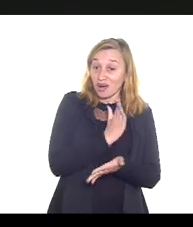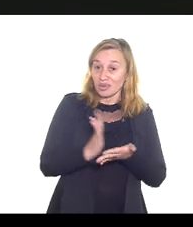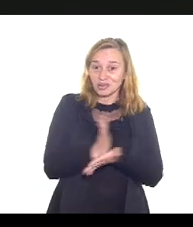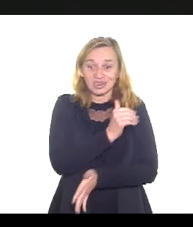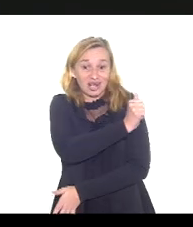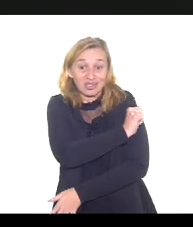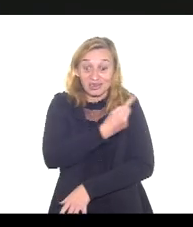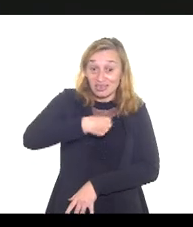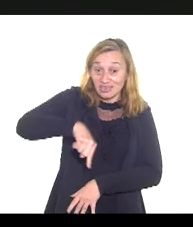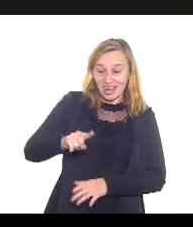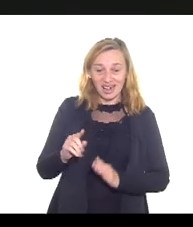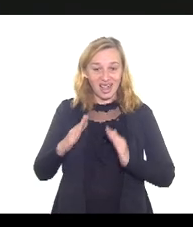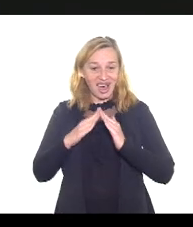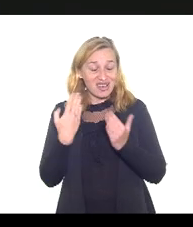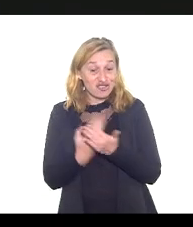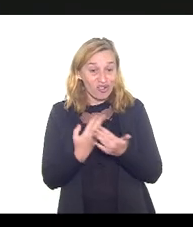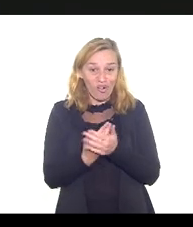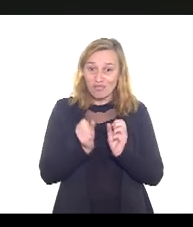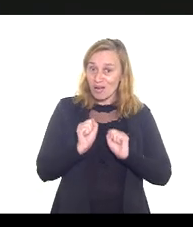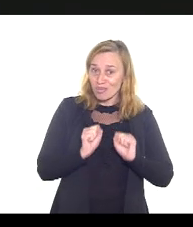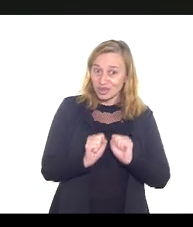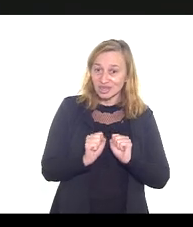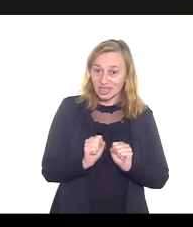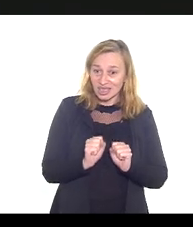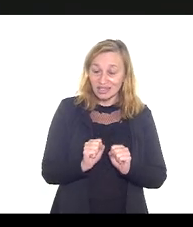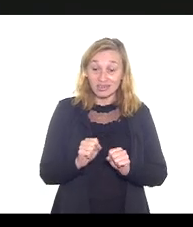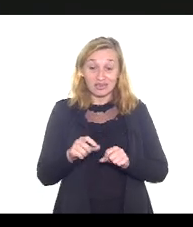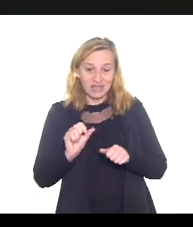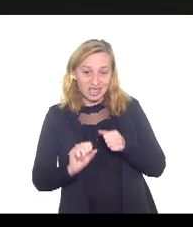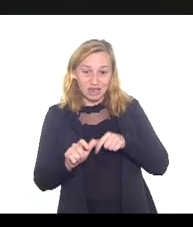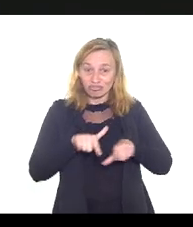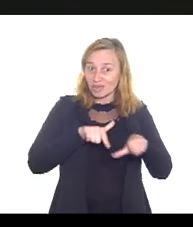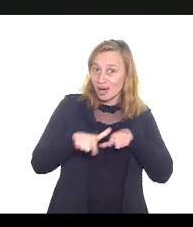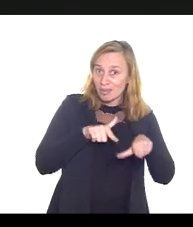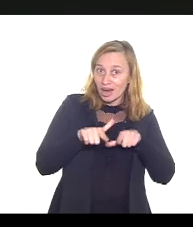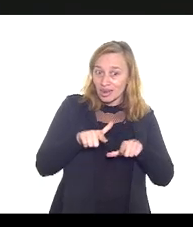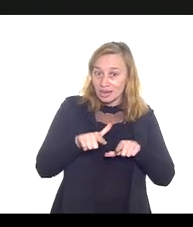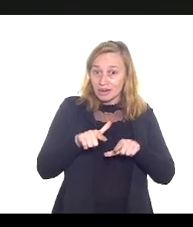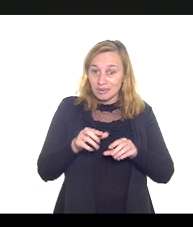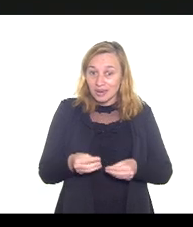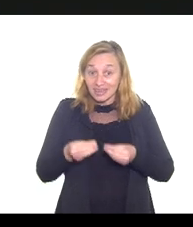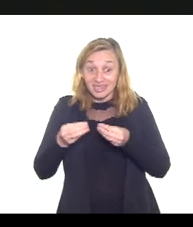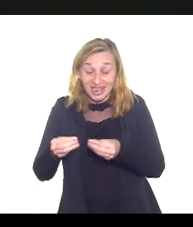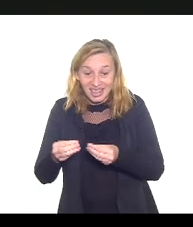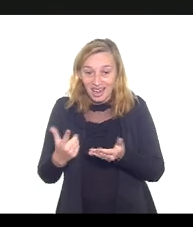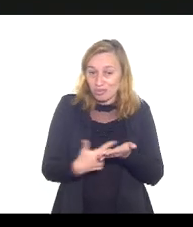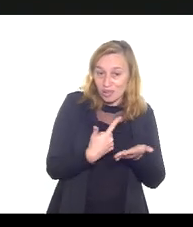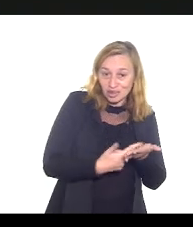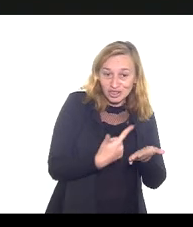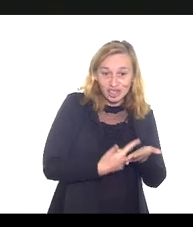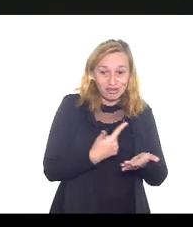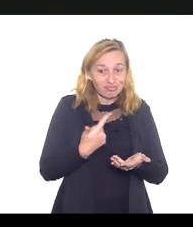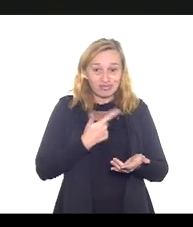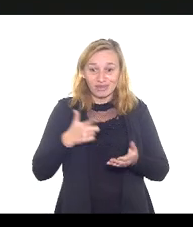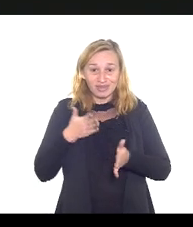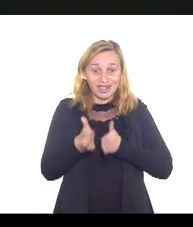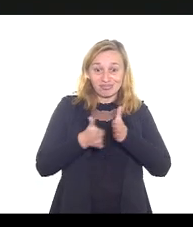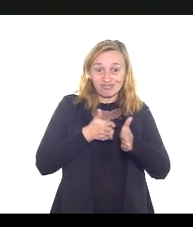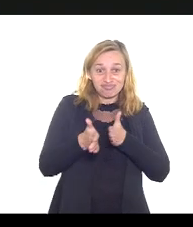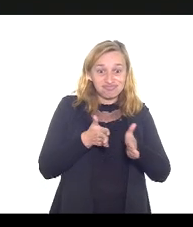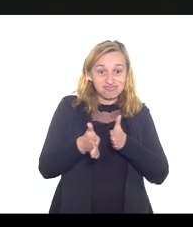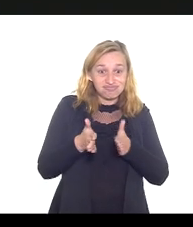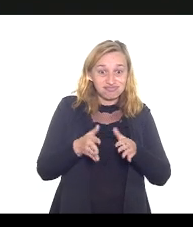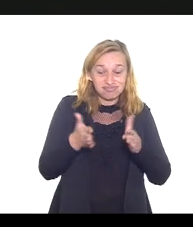até a escola para poder fazer um trabalho, para entregar a apostila, porque eles não têm acesso à aula remota. E isso é